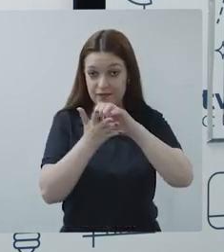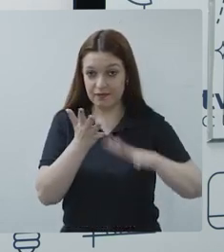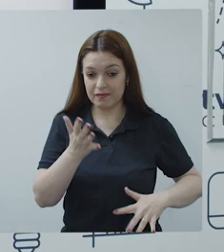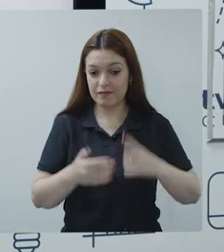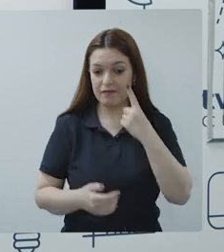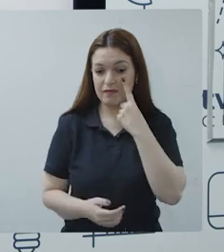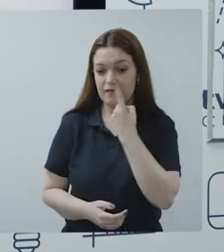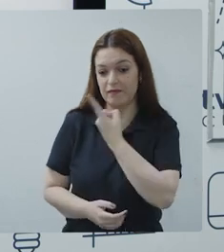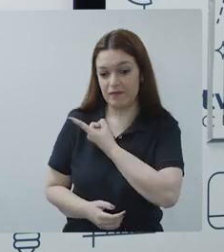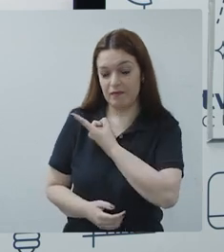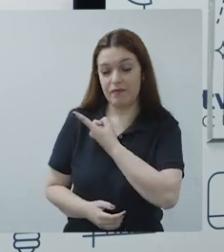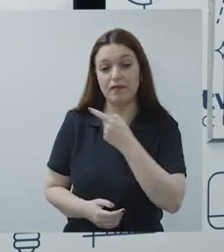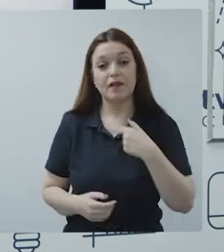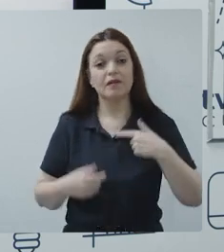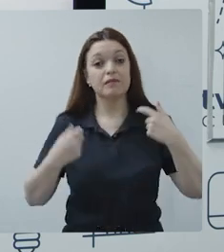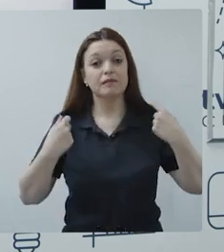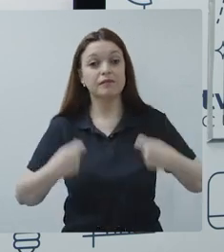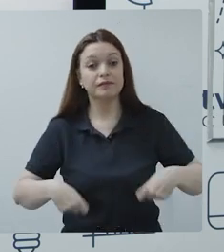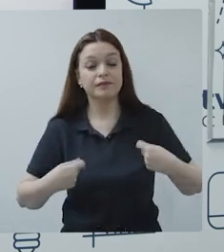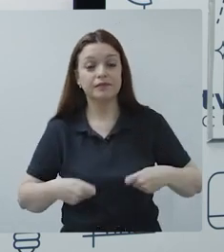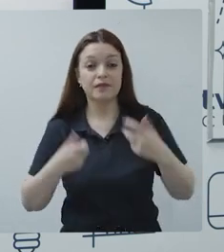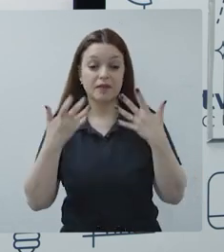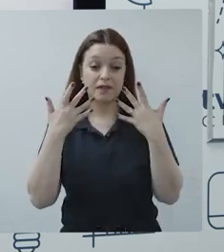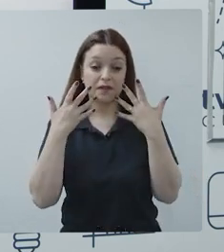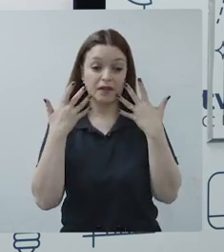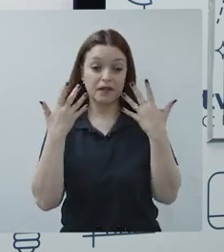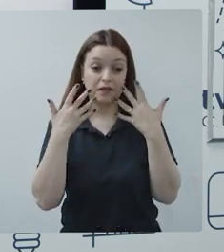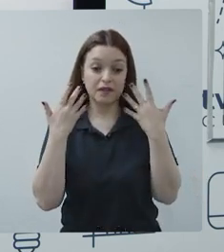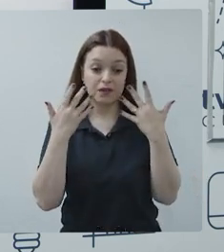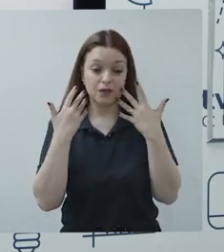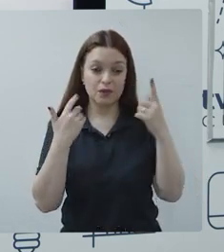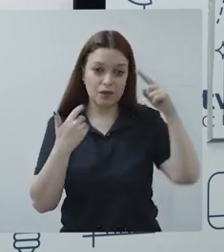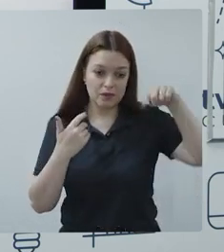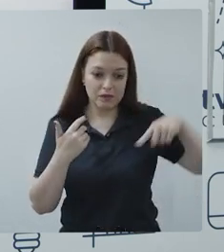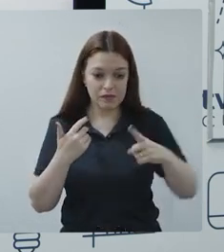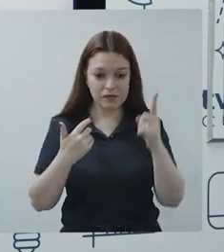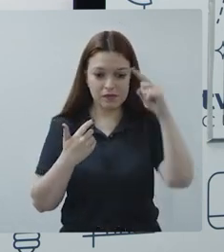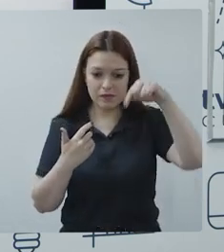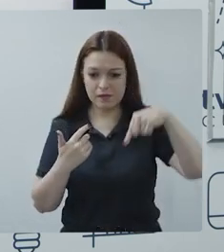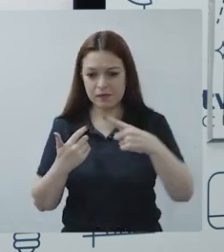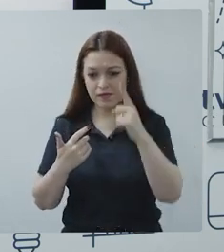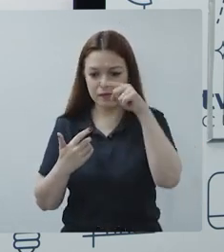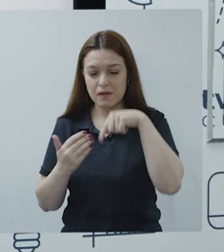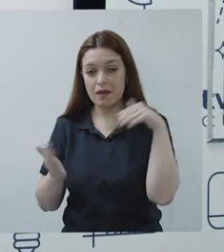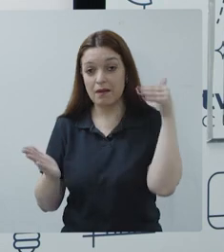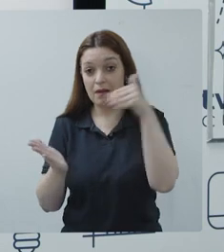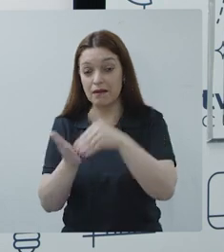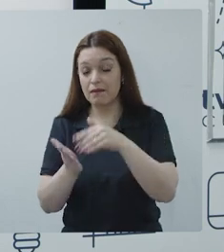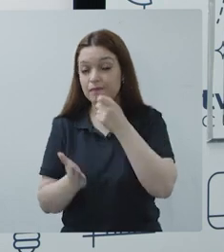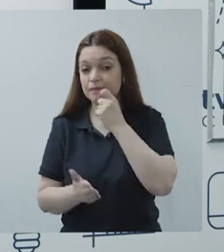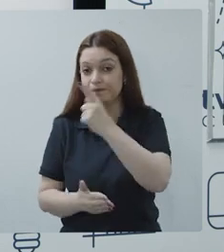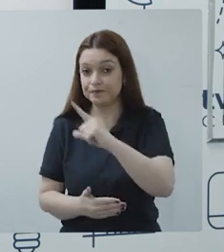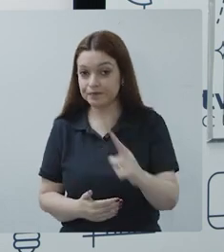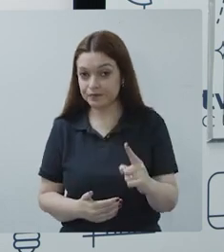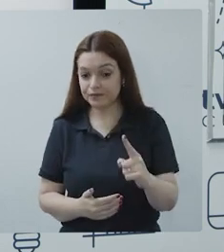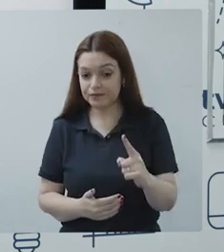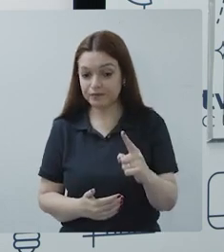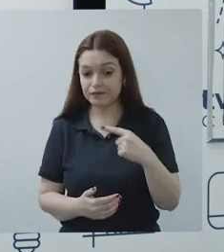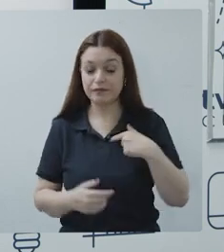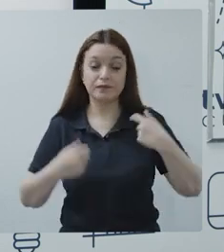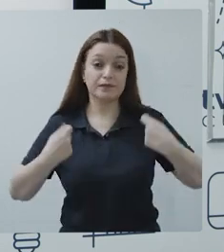Vocês precisam levar o gato até o rato. Mas o caminho que ele vai percorrer é o caminho